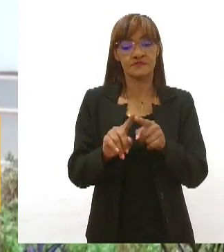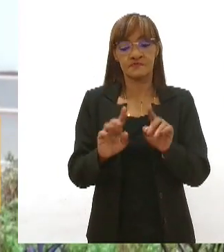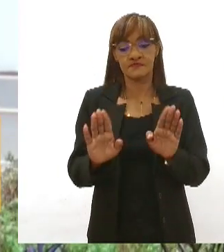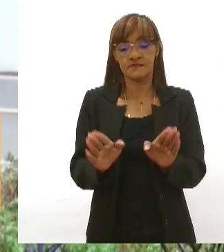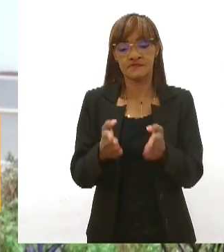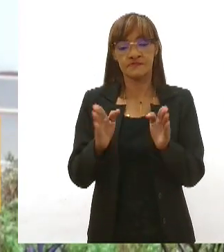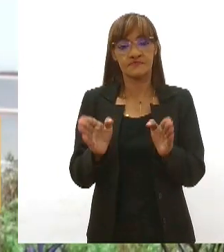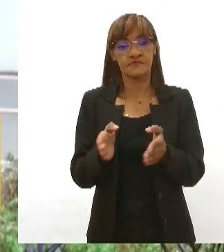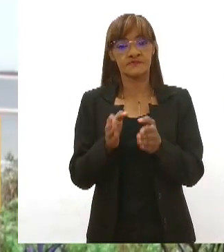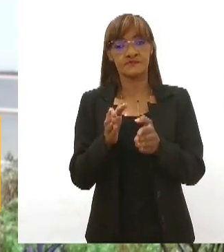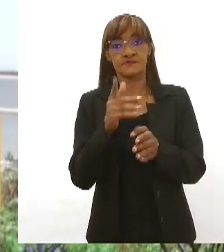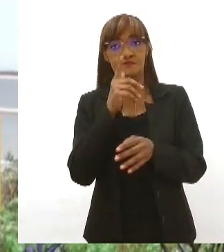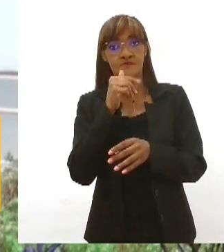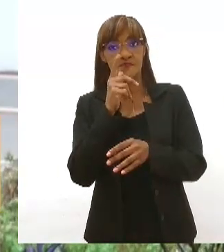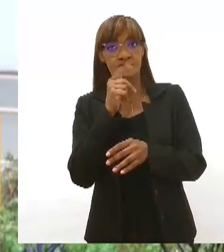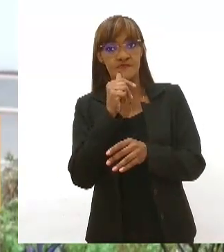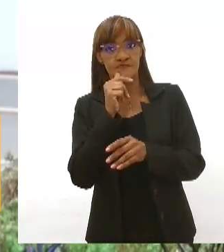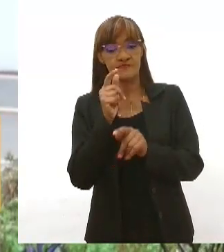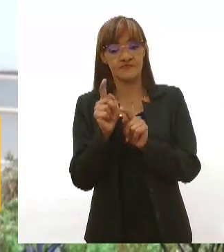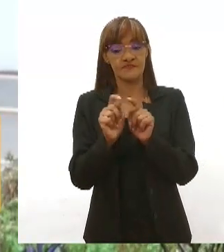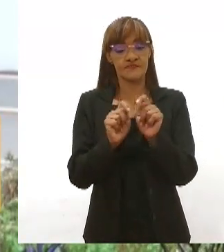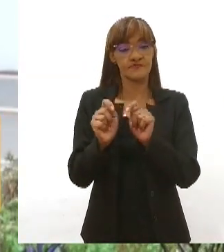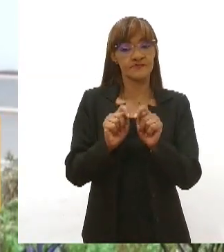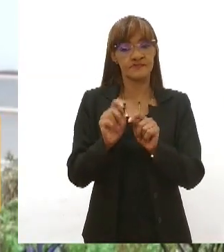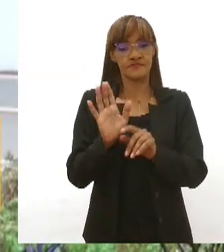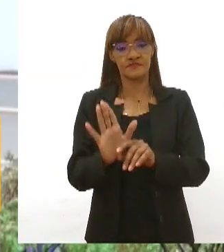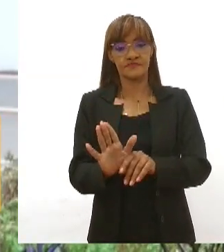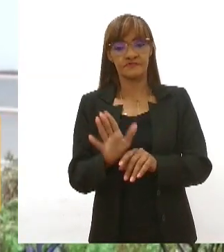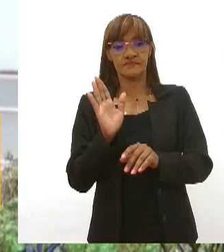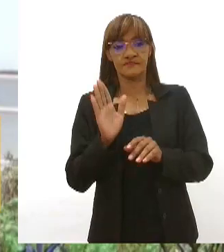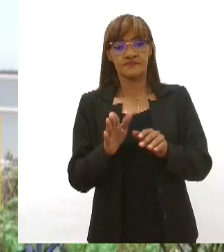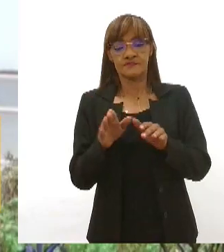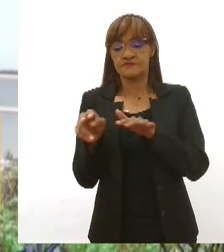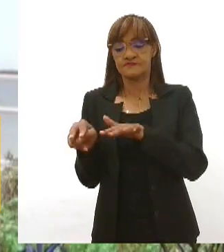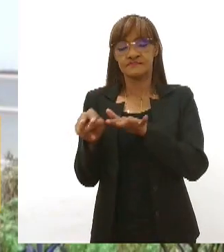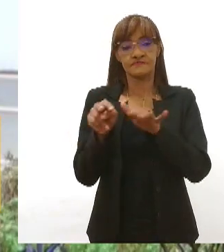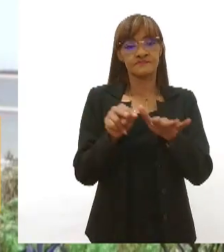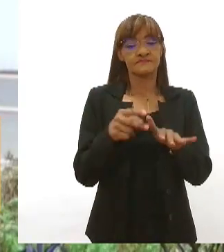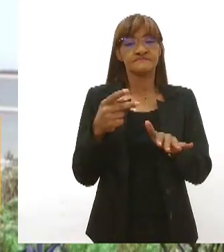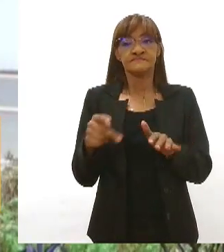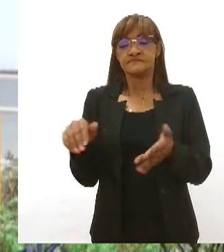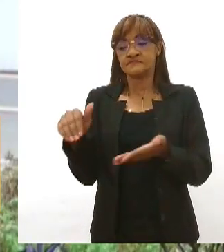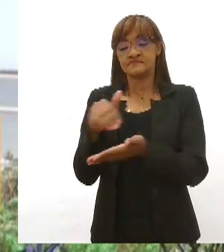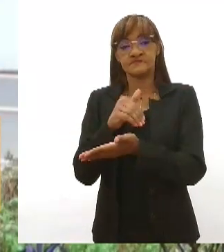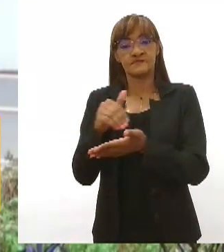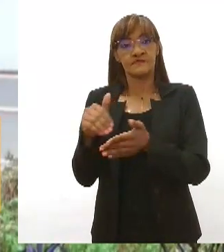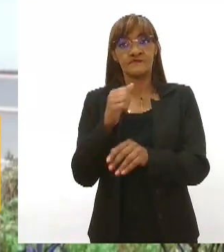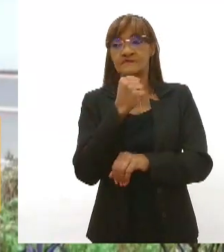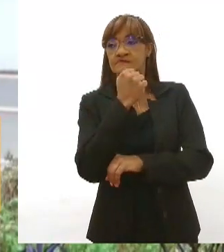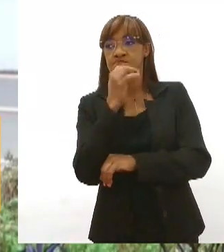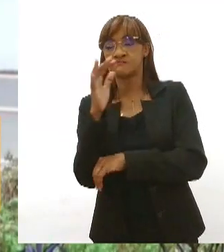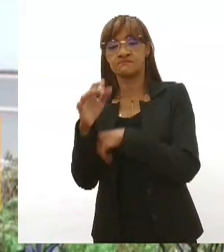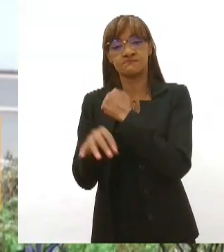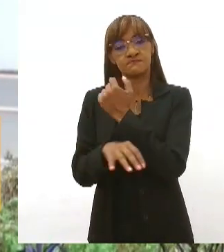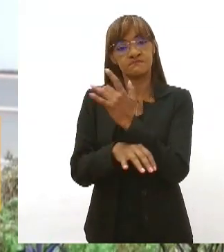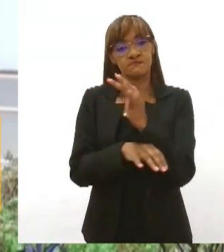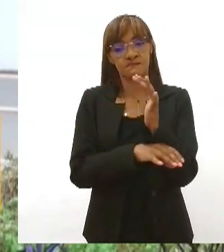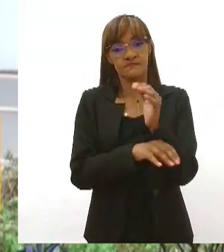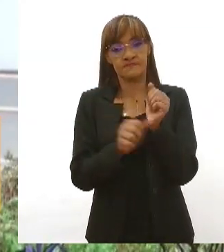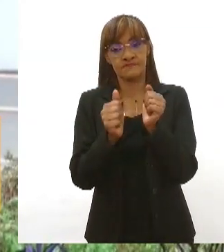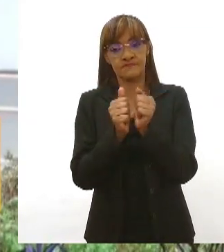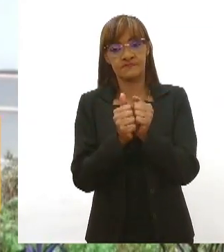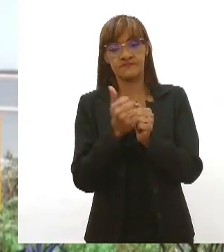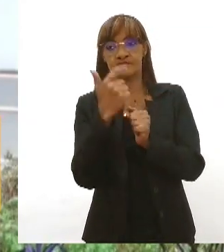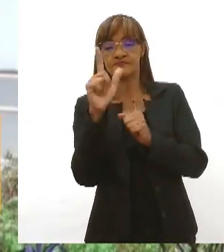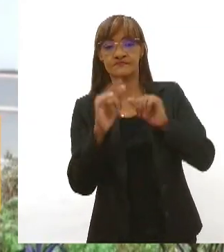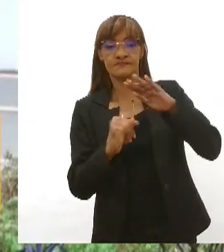do consumo de água no estado. E ao longo dessa semana, a Secretaria de Estado do Meio Ambiente, juntamente com outros órgãos como a